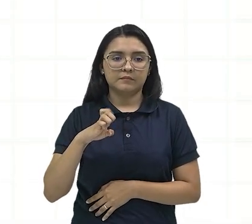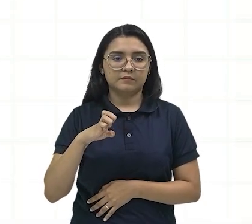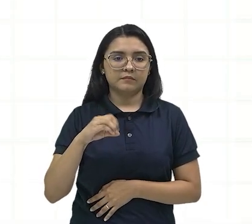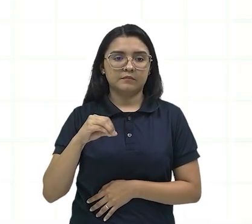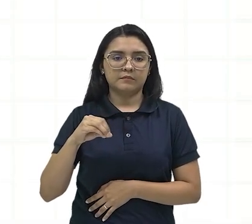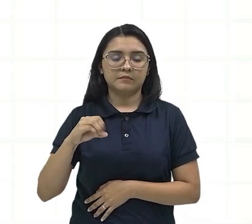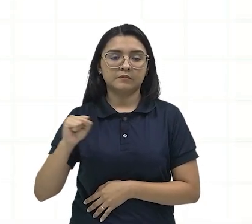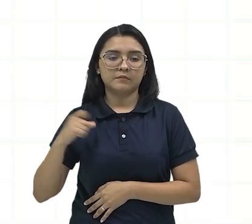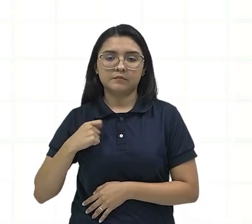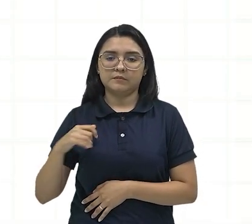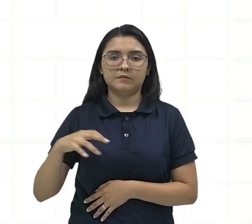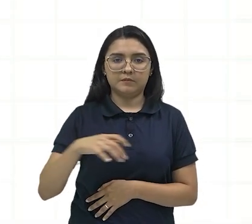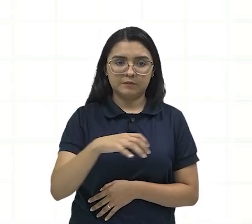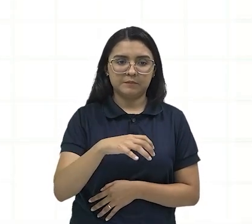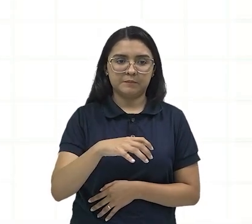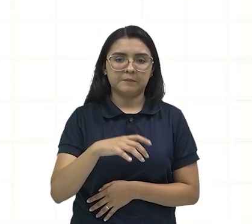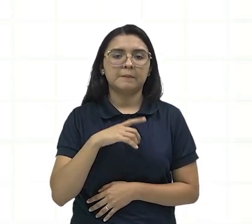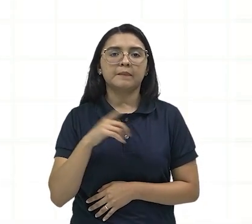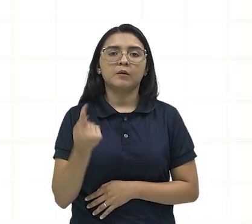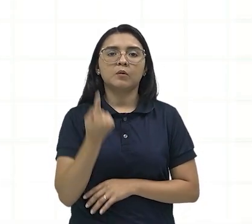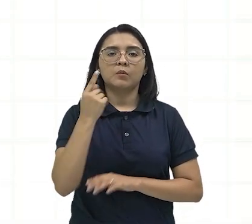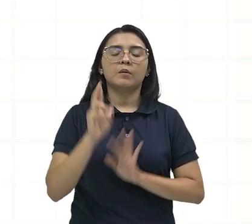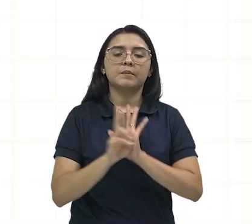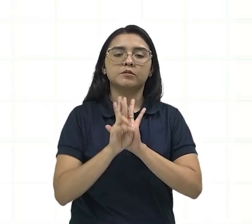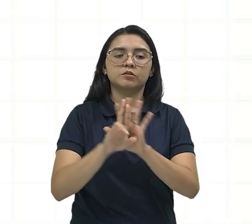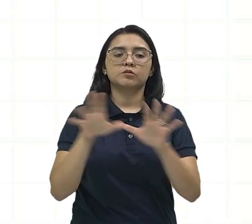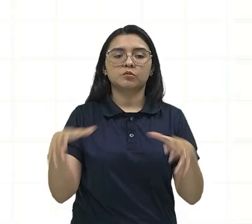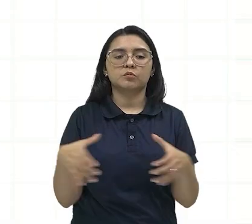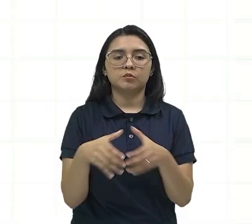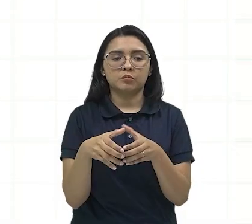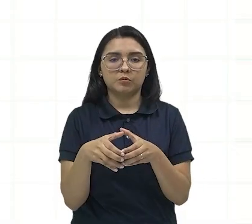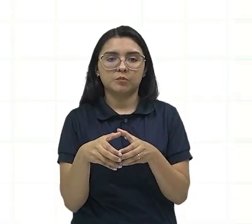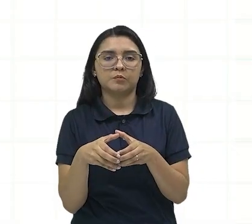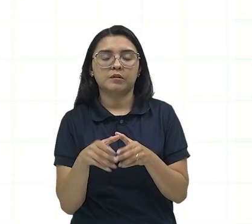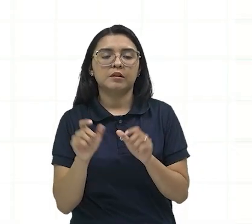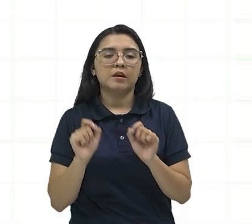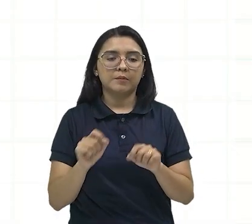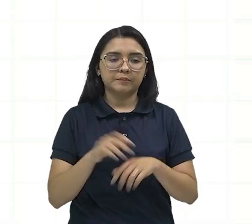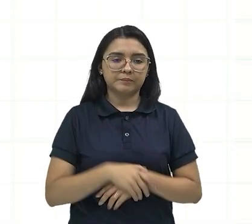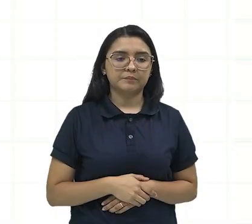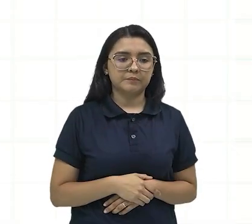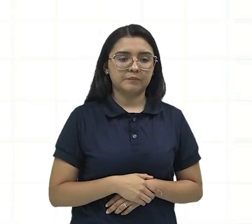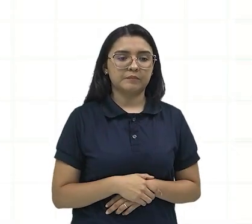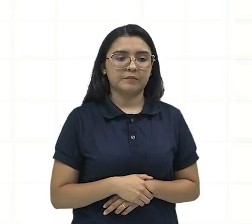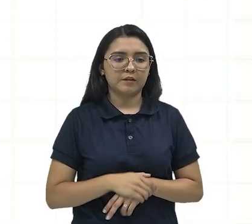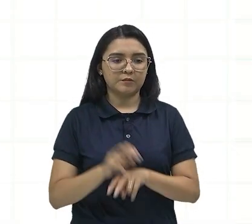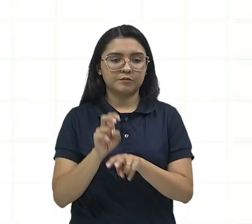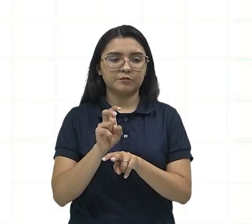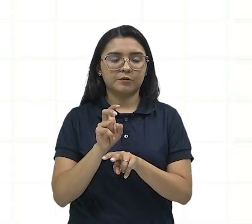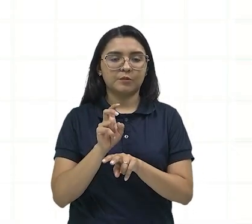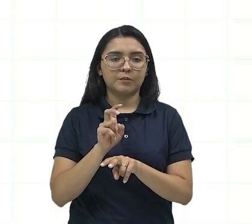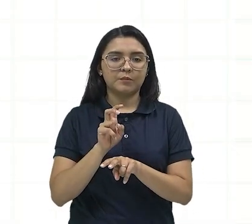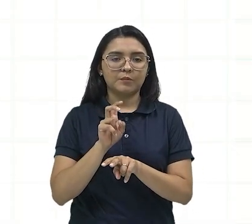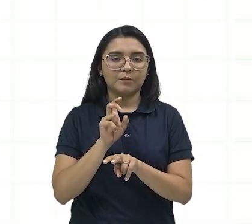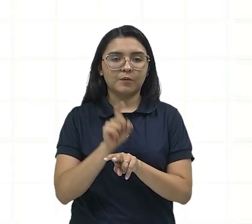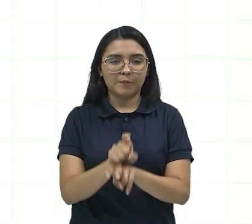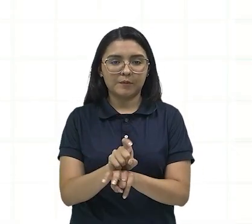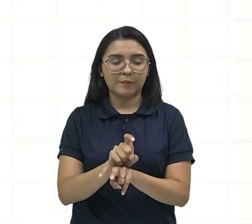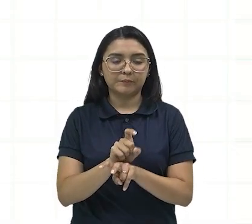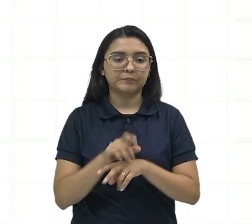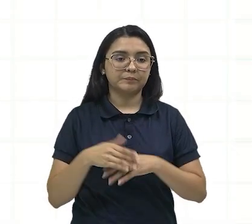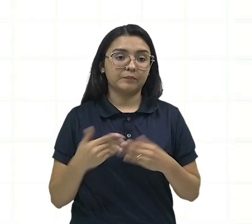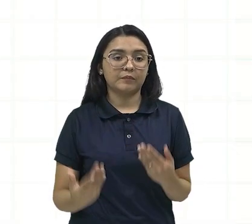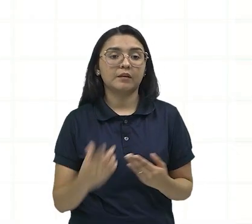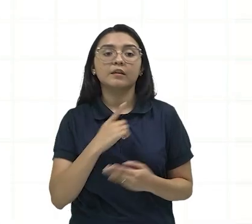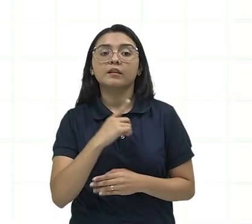temos um dos representantes desse grupo dos aracnídeos, como os escorpiões, tá? E que